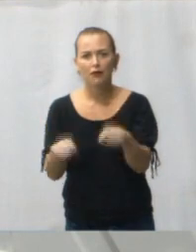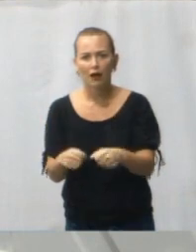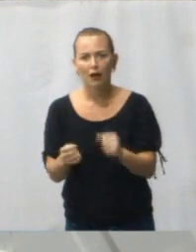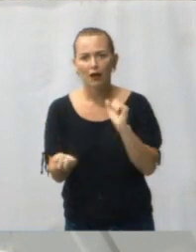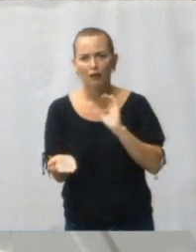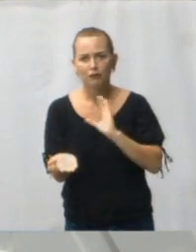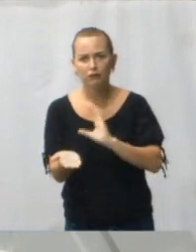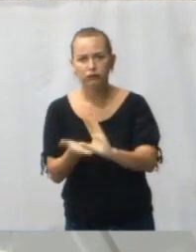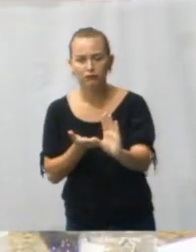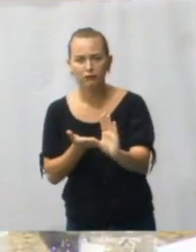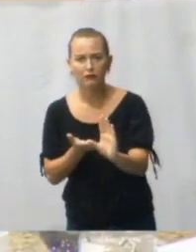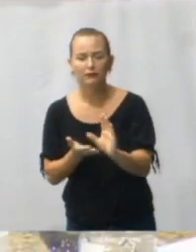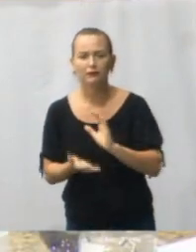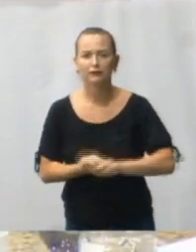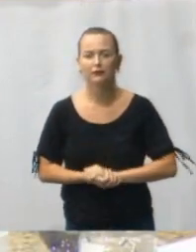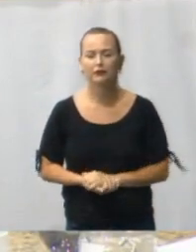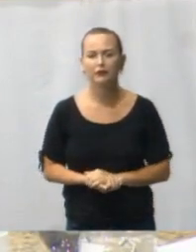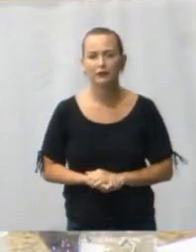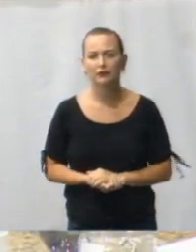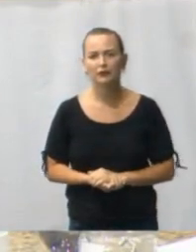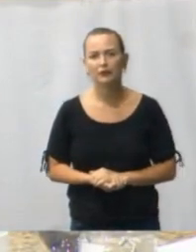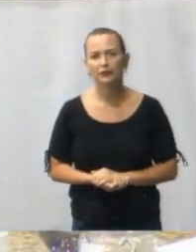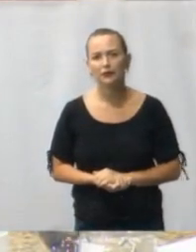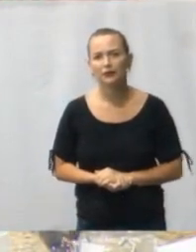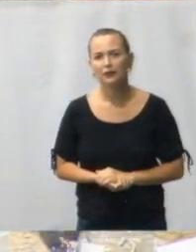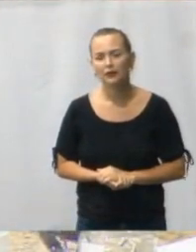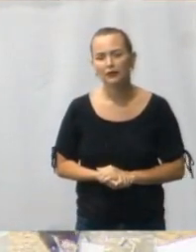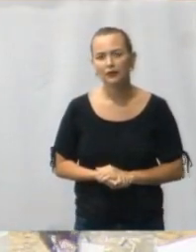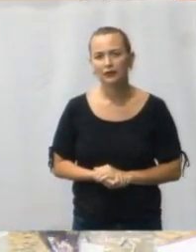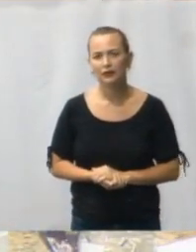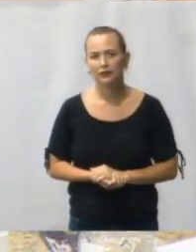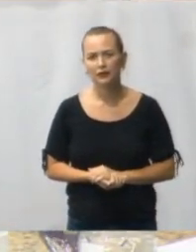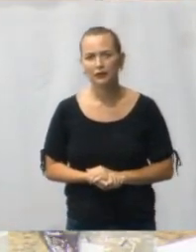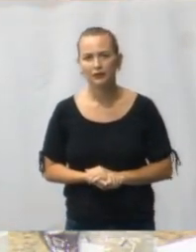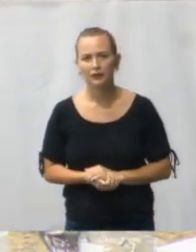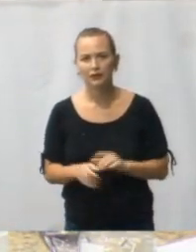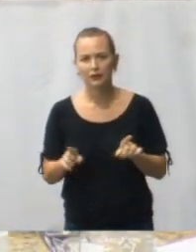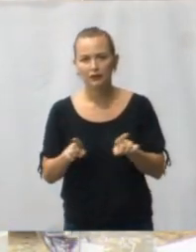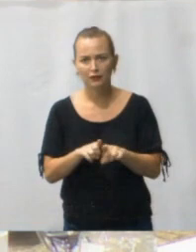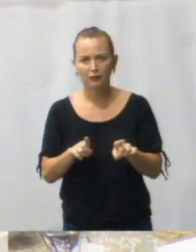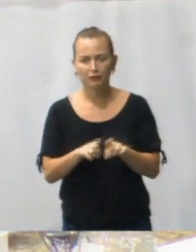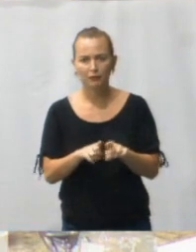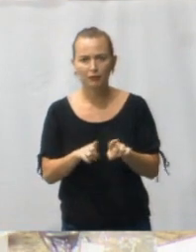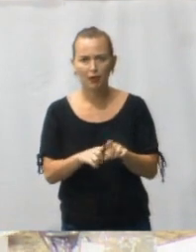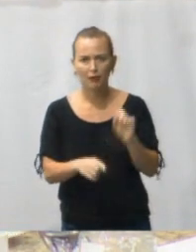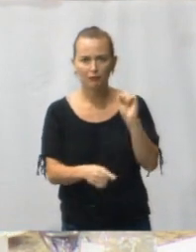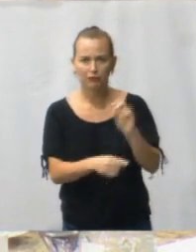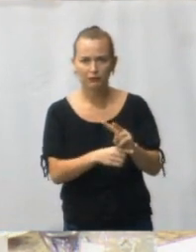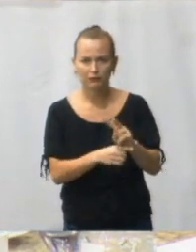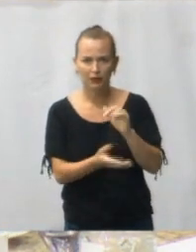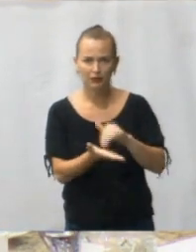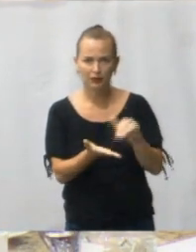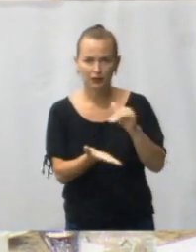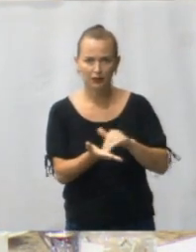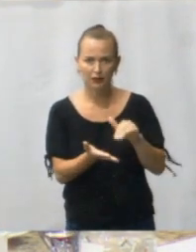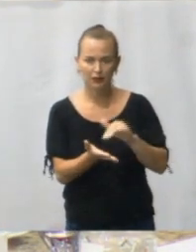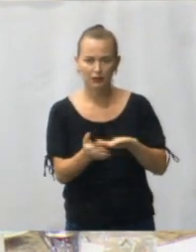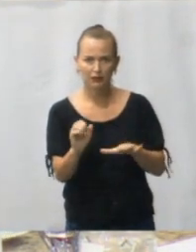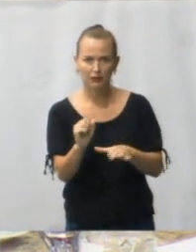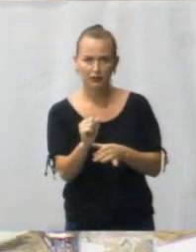trânsito em efetivo exercício e lotados na Secretaria Municipal de Segurança Urbana.